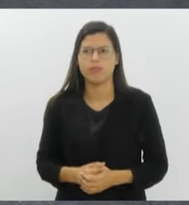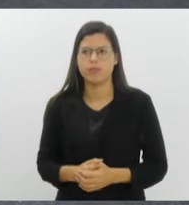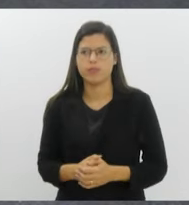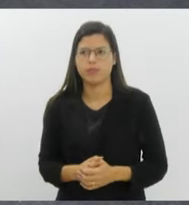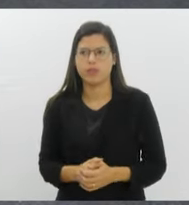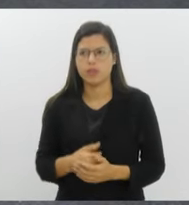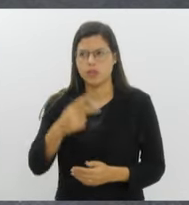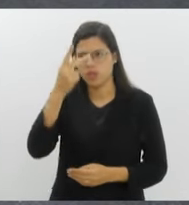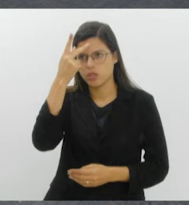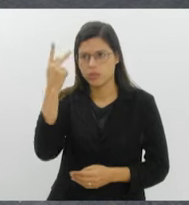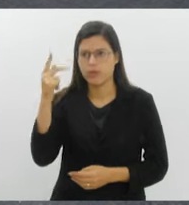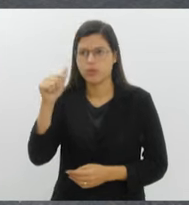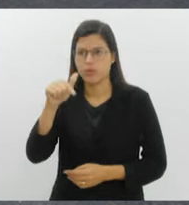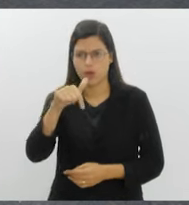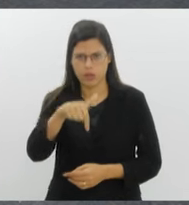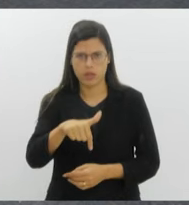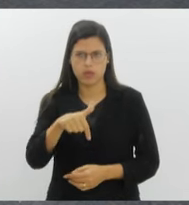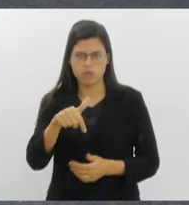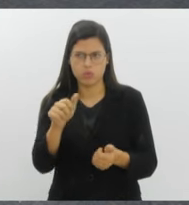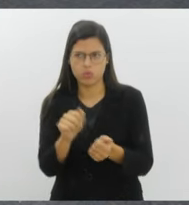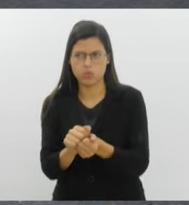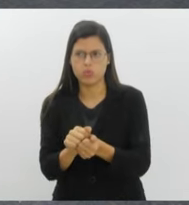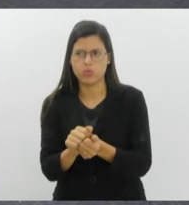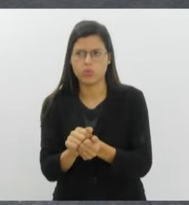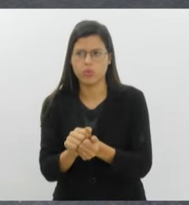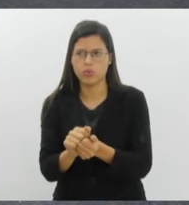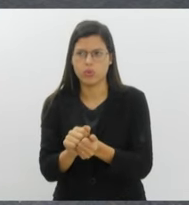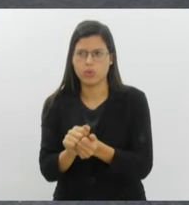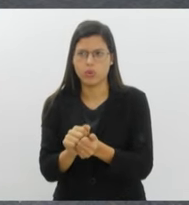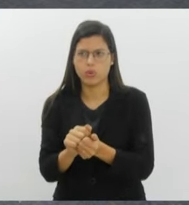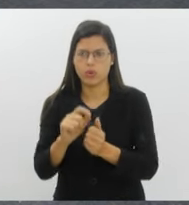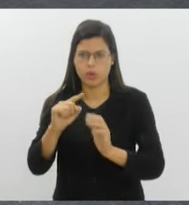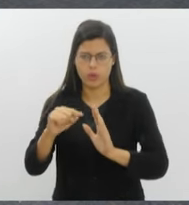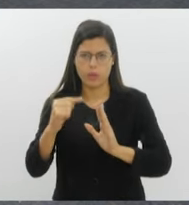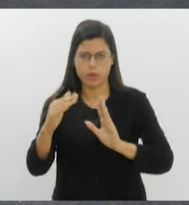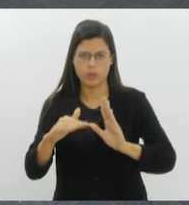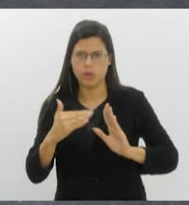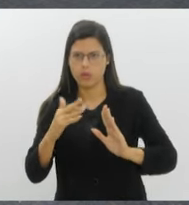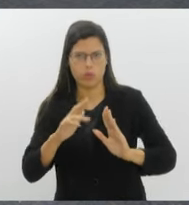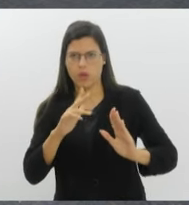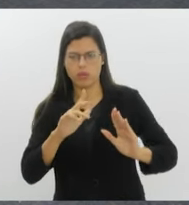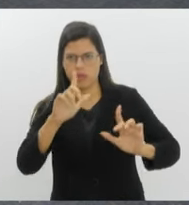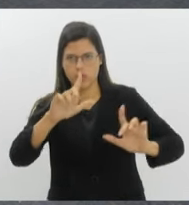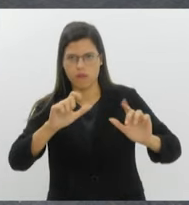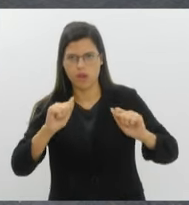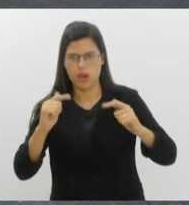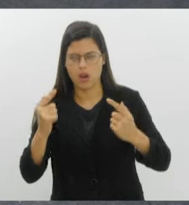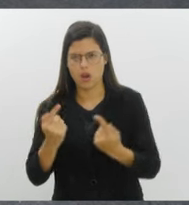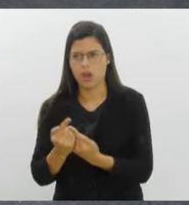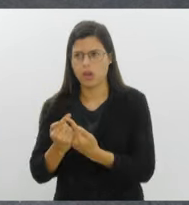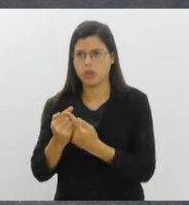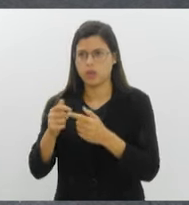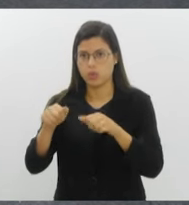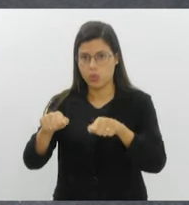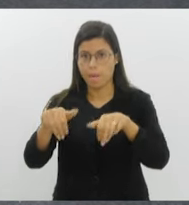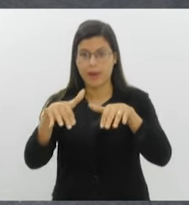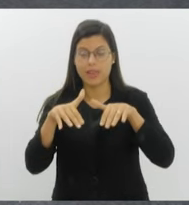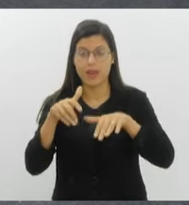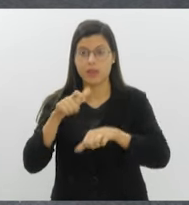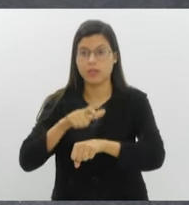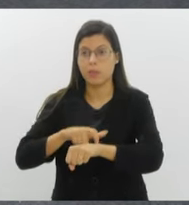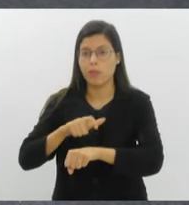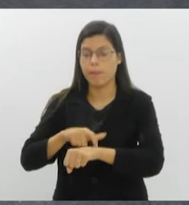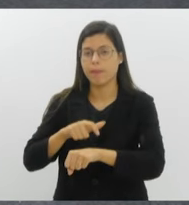por favor, depois me encaminhe, faça um filme, sem ser esse da TV Alerj, do plenário da Assembleia Legislativa nesse momento,